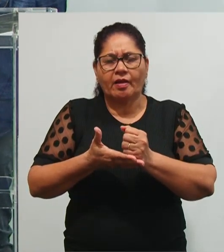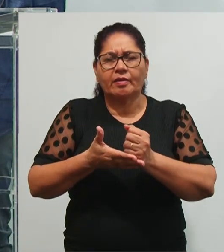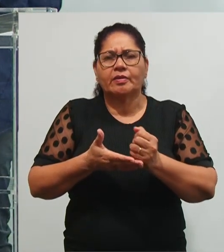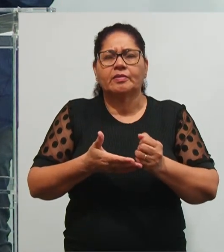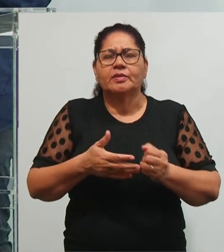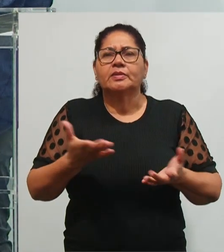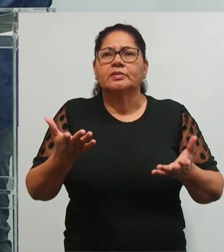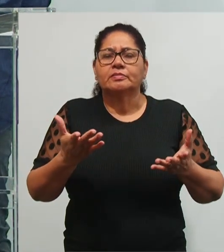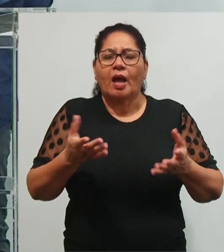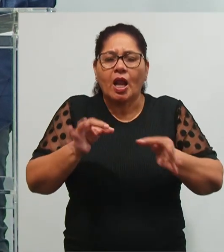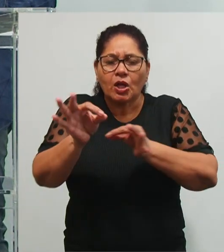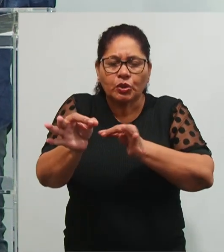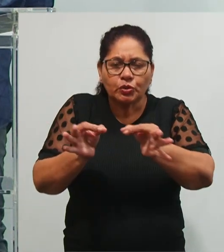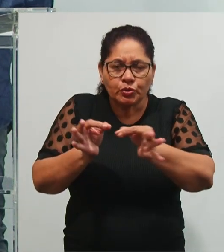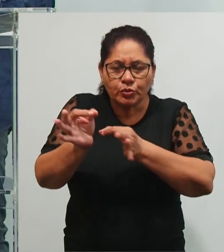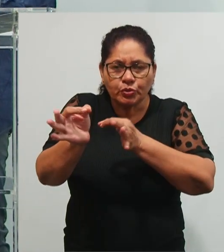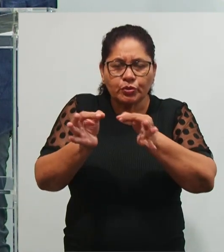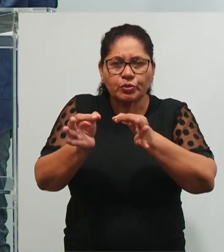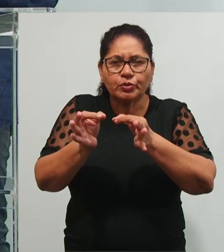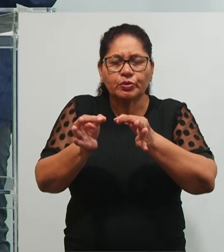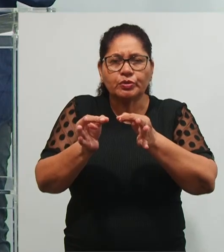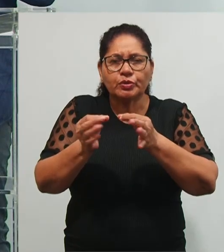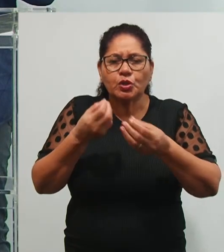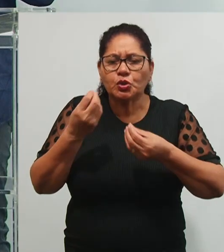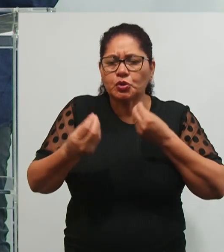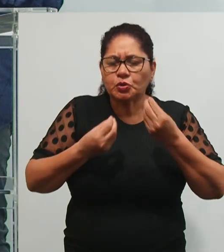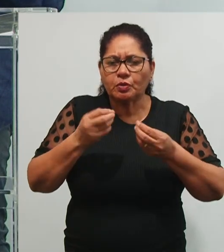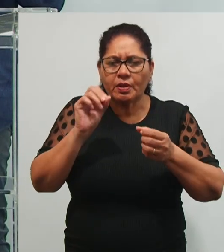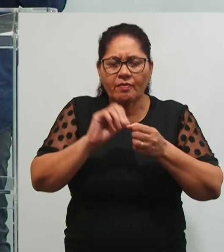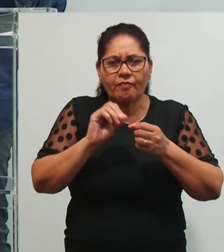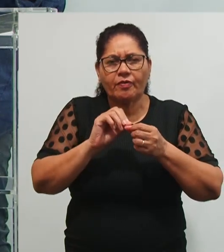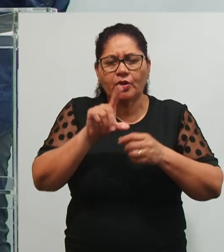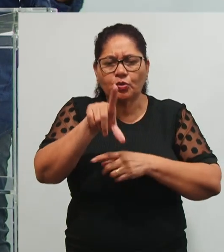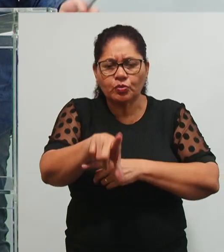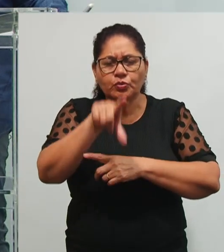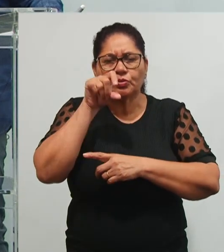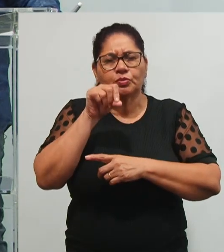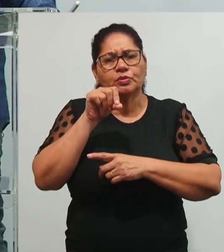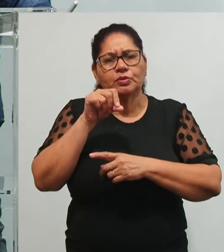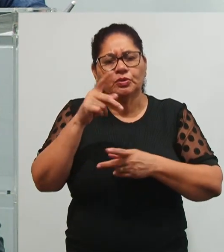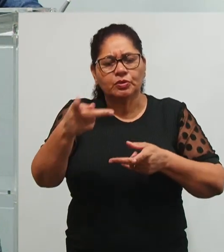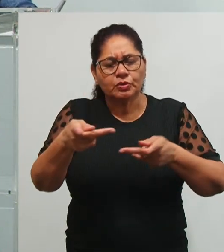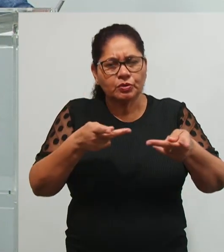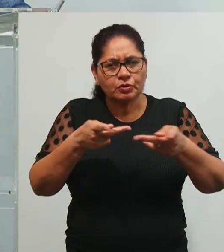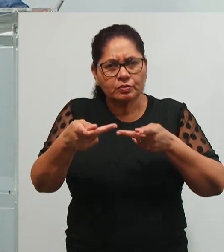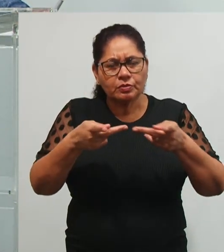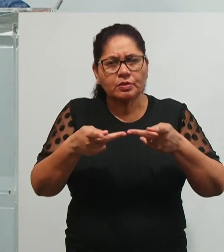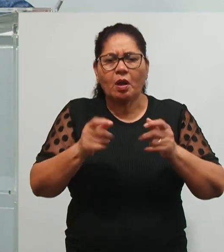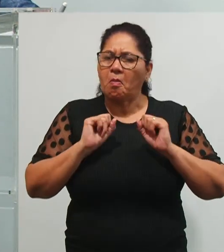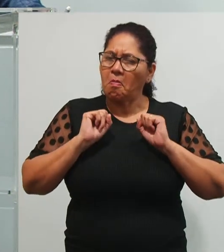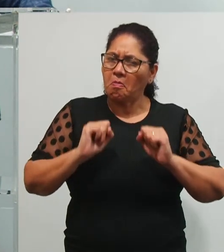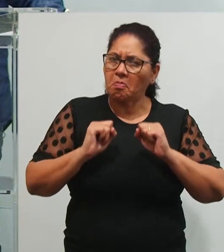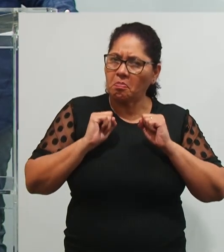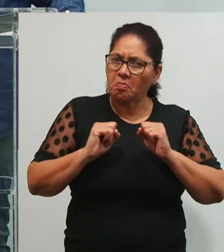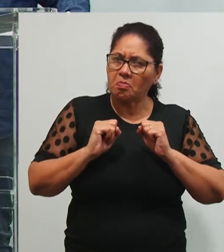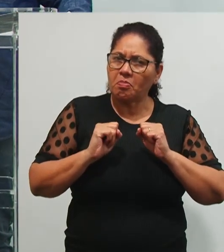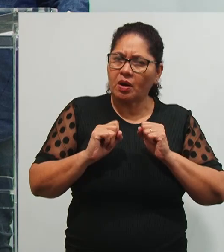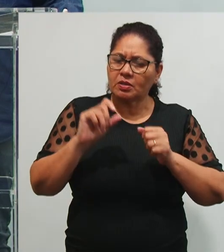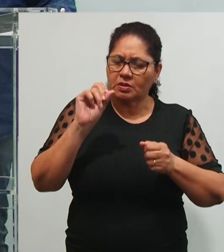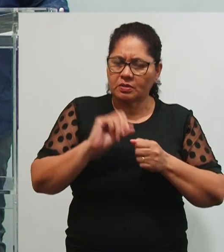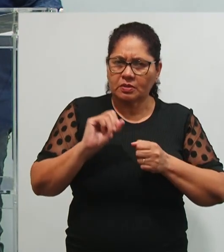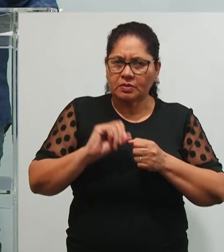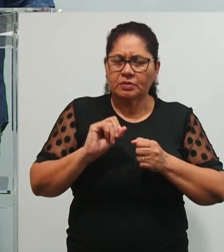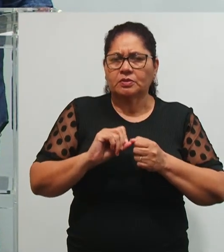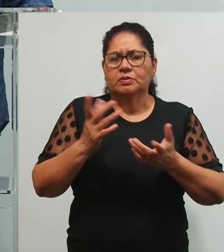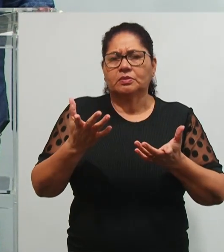para conduzi-lo à elaboração, à identificação, à seleção de um projeto, né, que possa